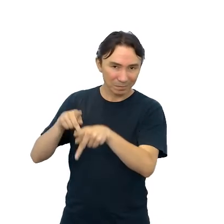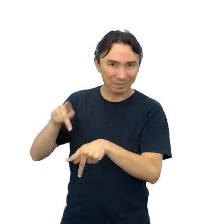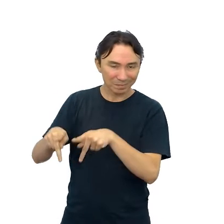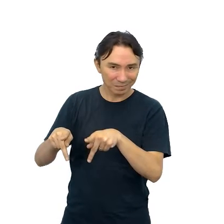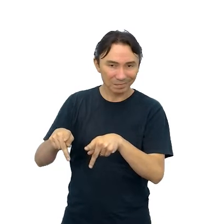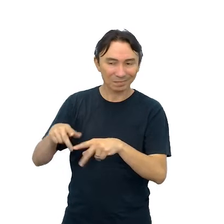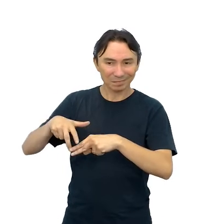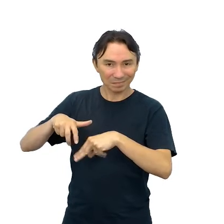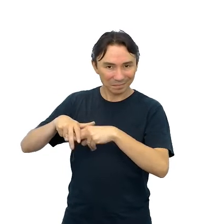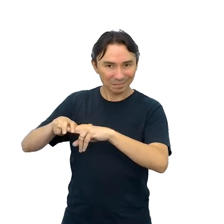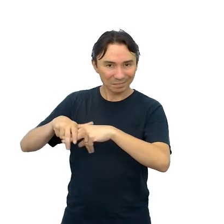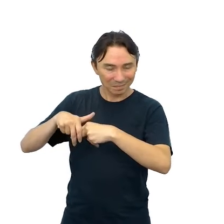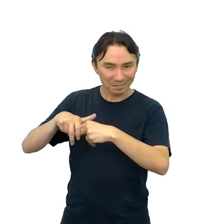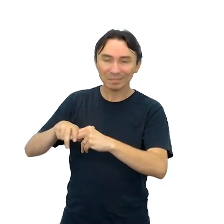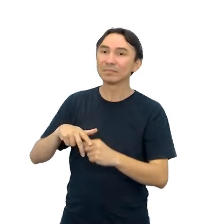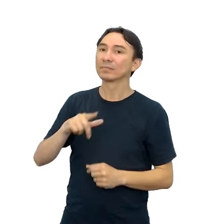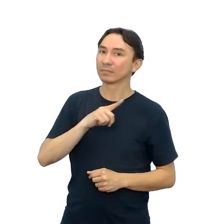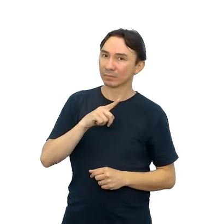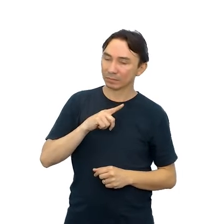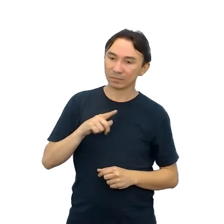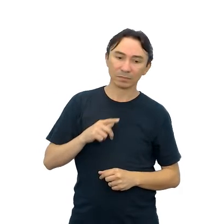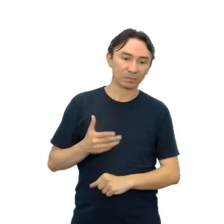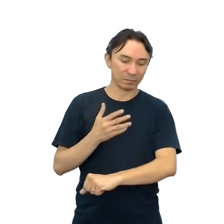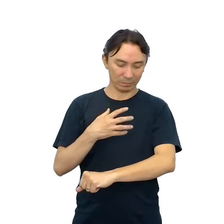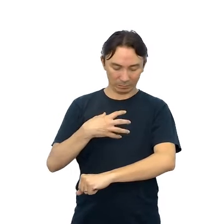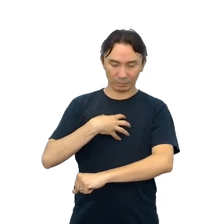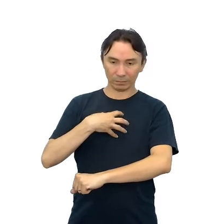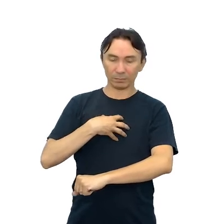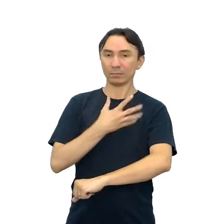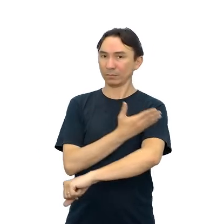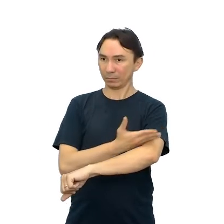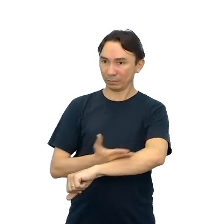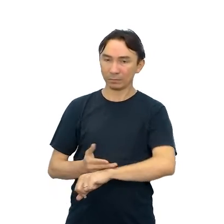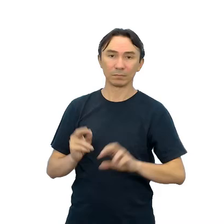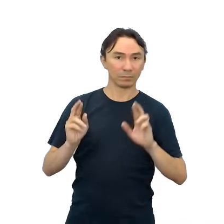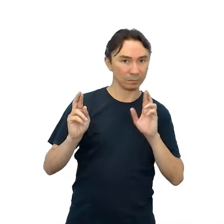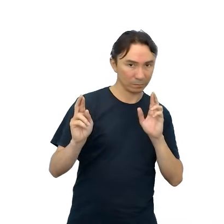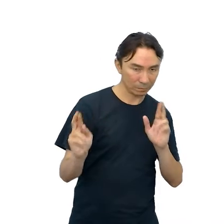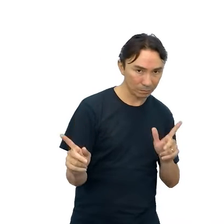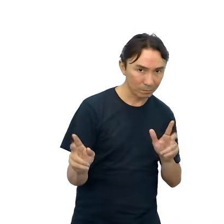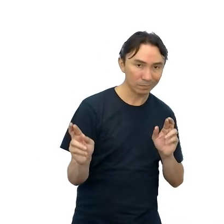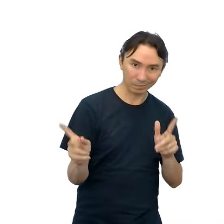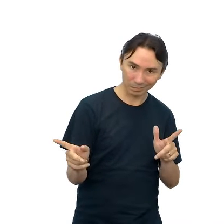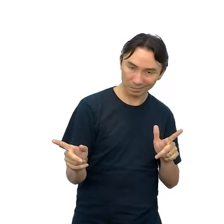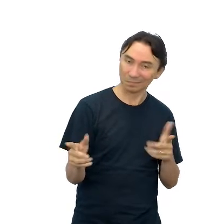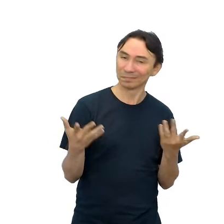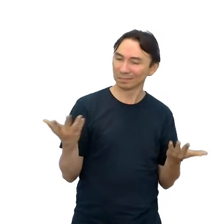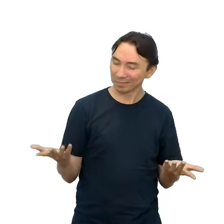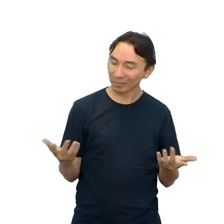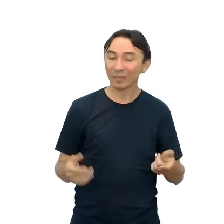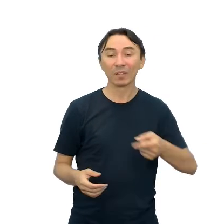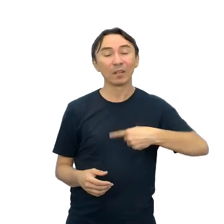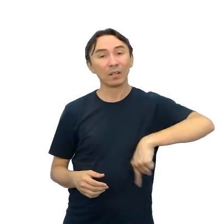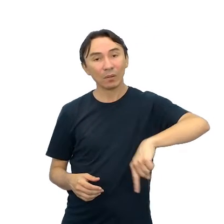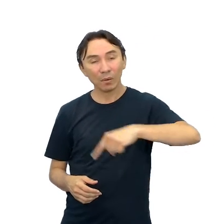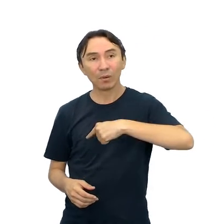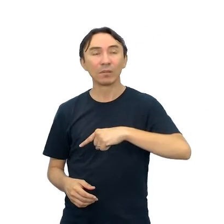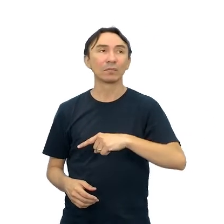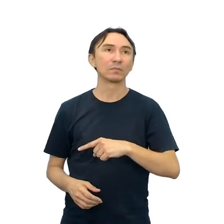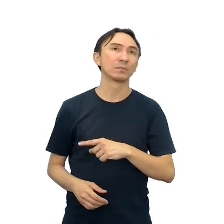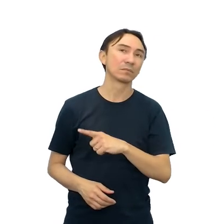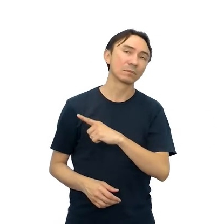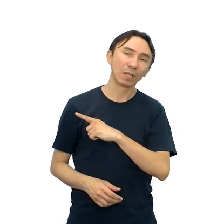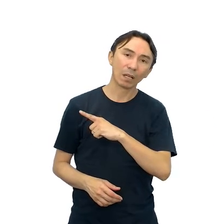traz essa forma de comportamento diferenciado. Nós temos um processo,